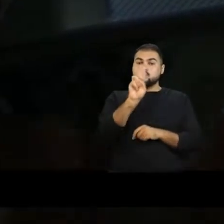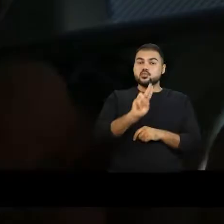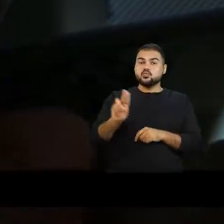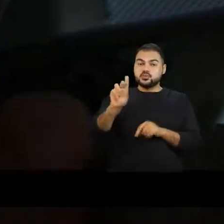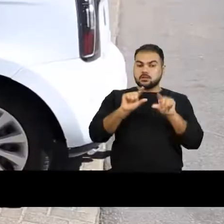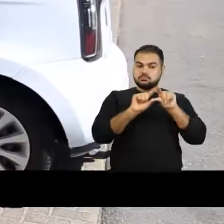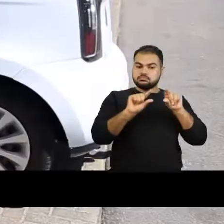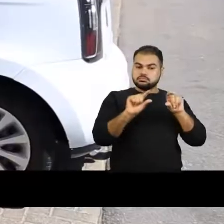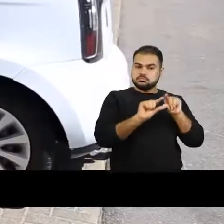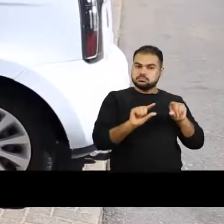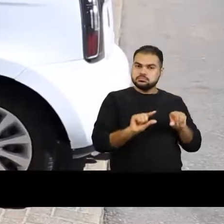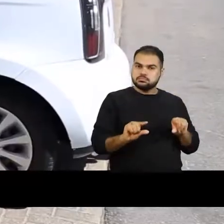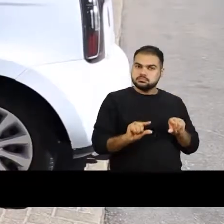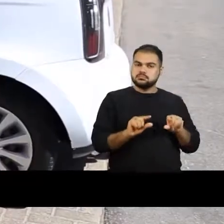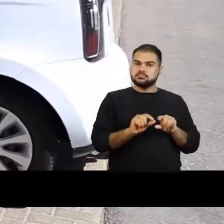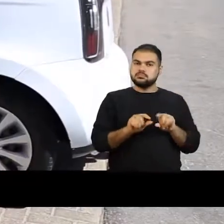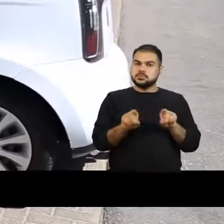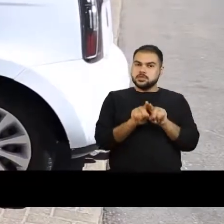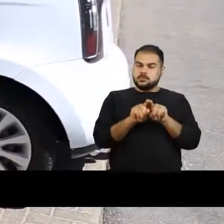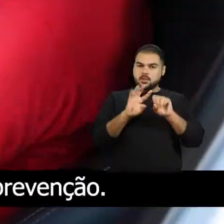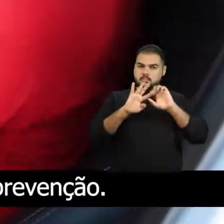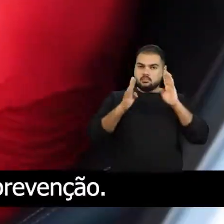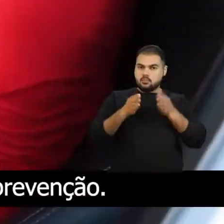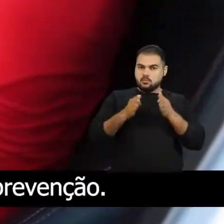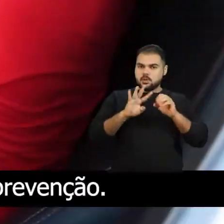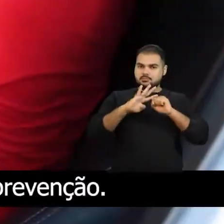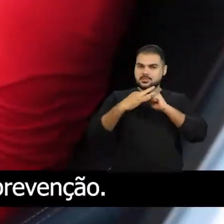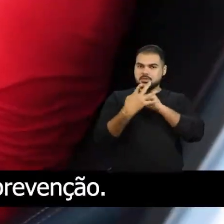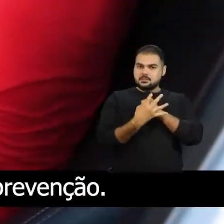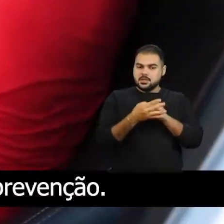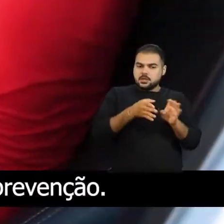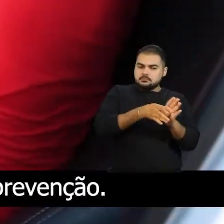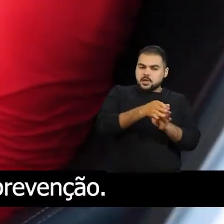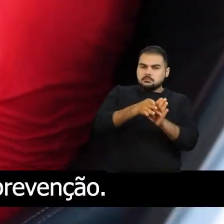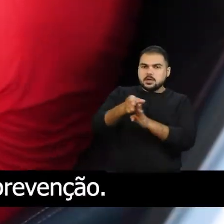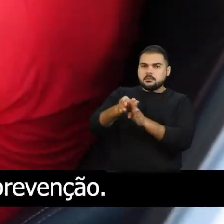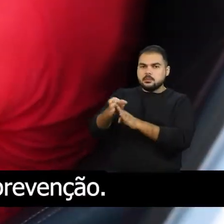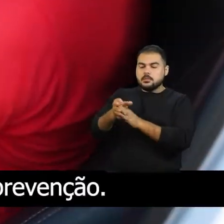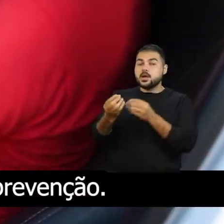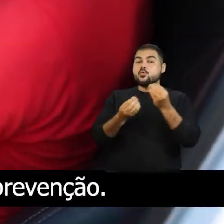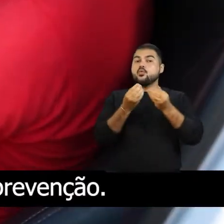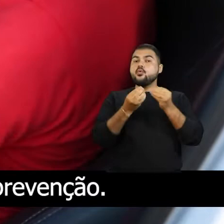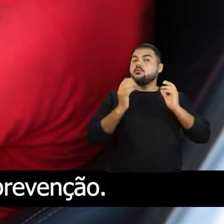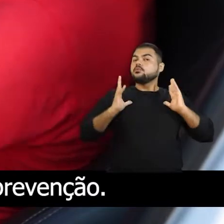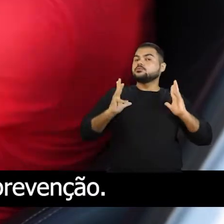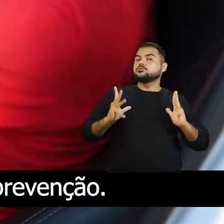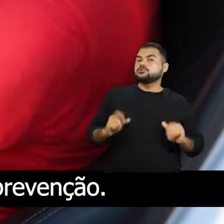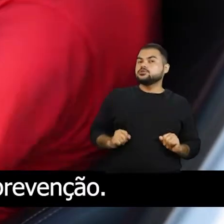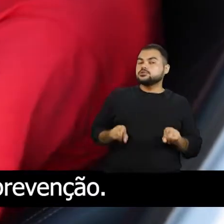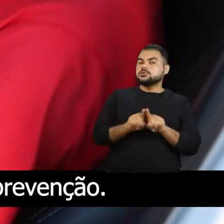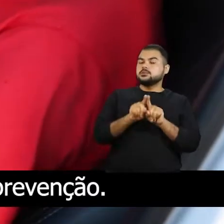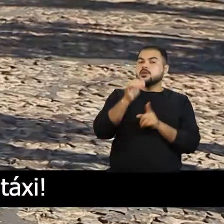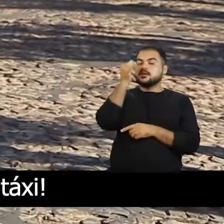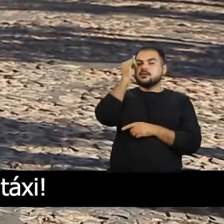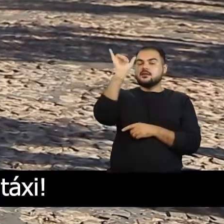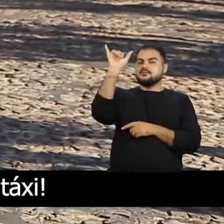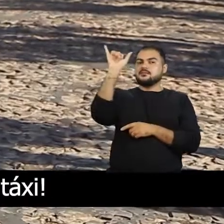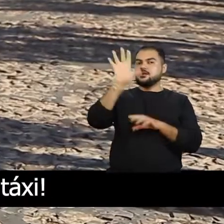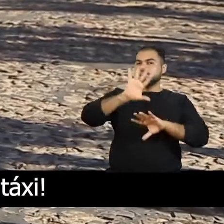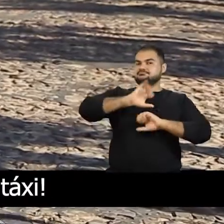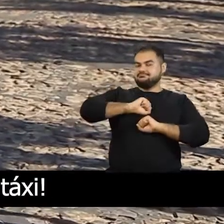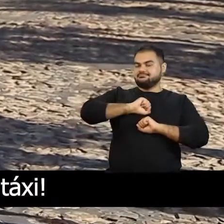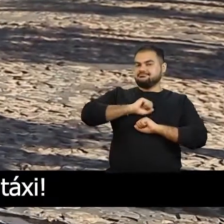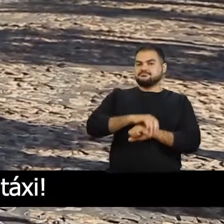do taxímetro e, durante a pandemia do coronavírus, trouxe orientações sobre as medidas de higiene e prevenção. Com